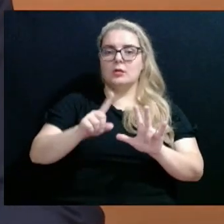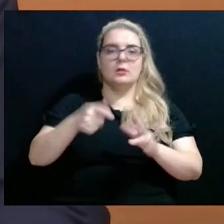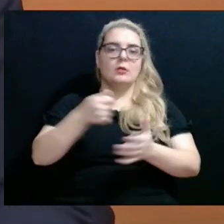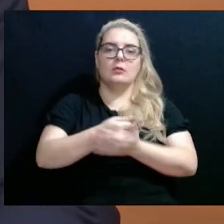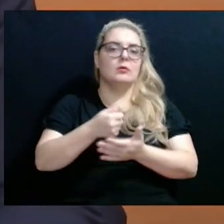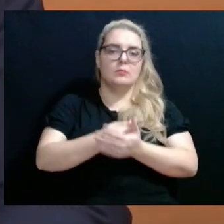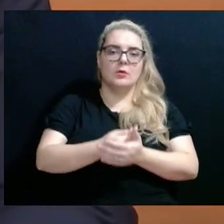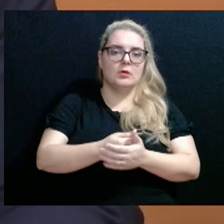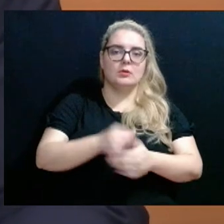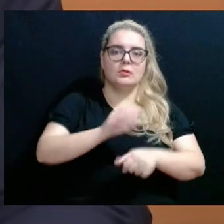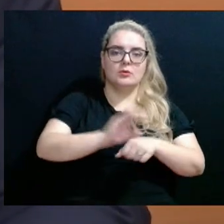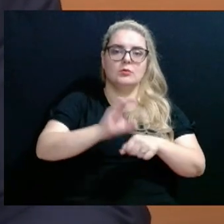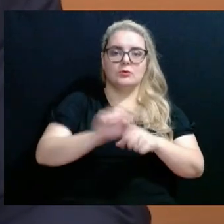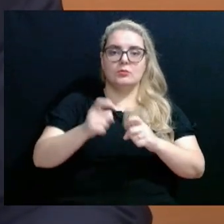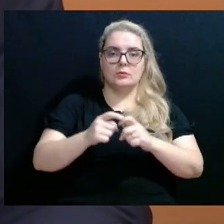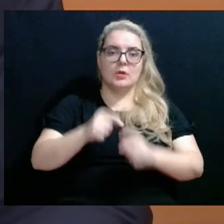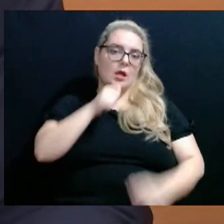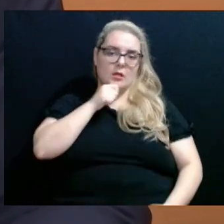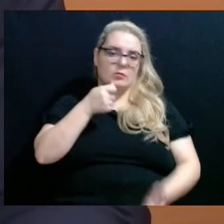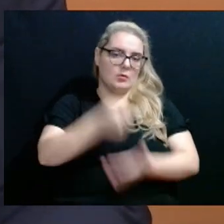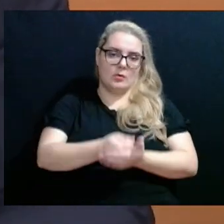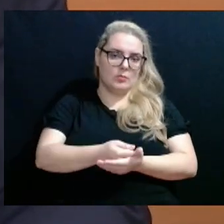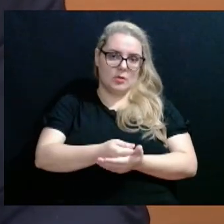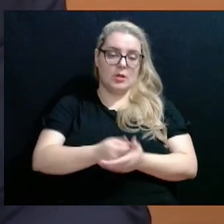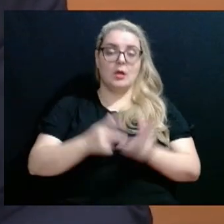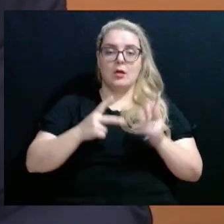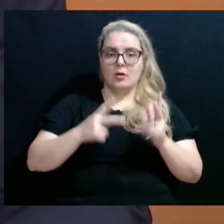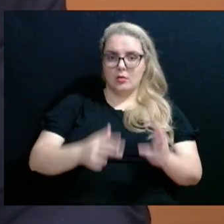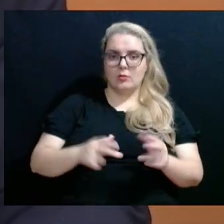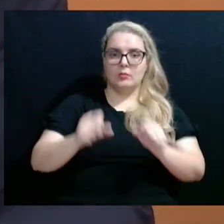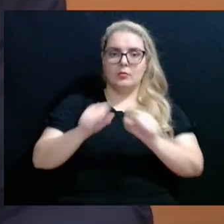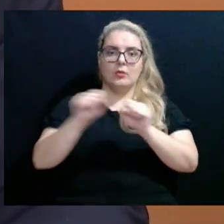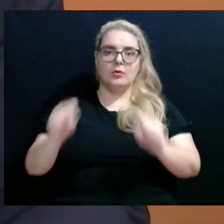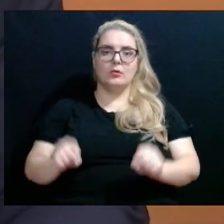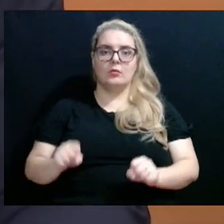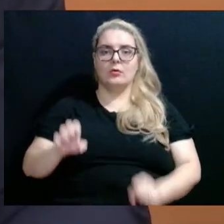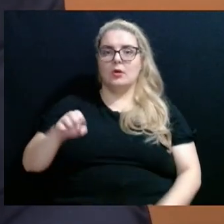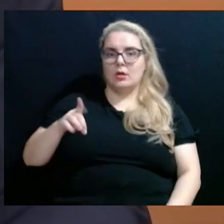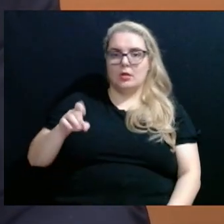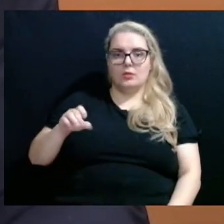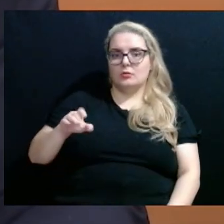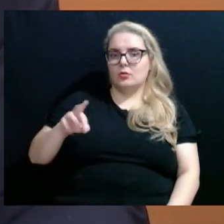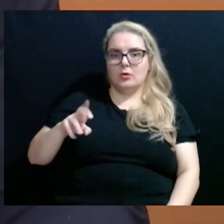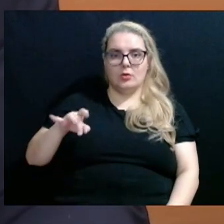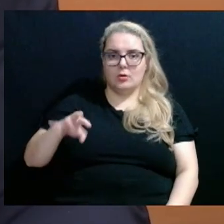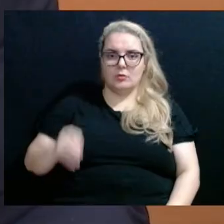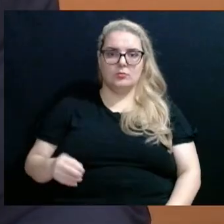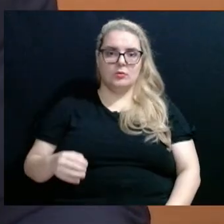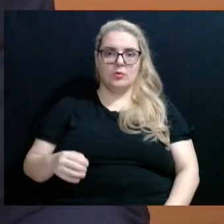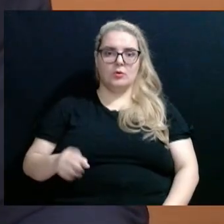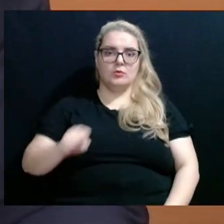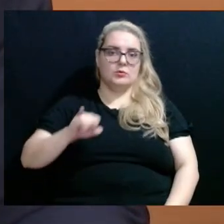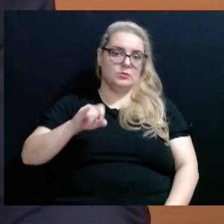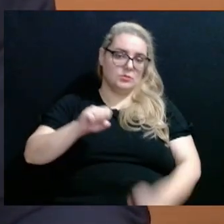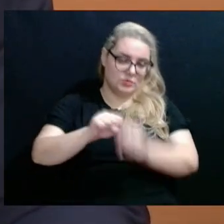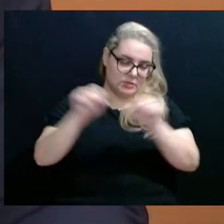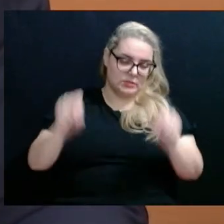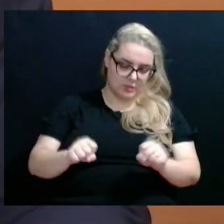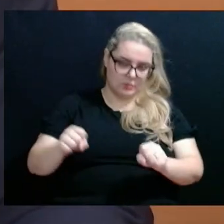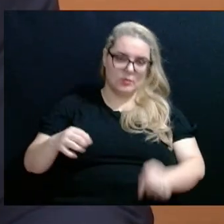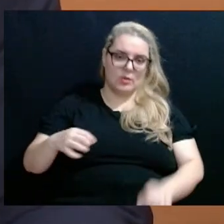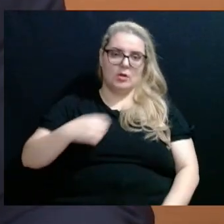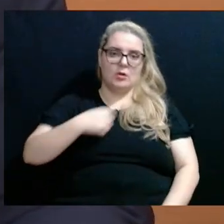medicina ainda. Então, é como se fosse um sistema endócrino, um sistema digestivo, é um sistema do corpo